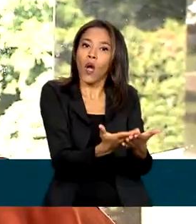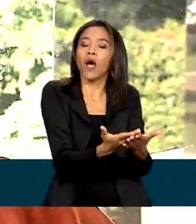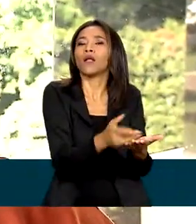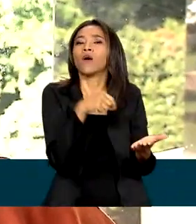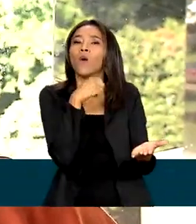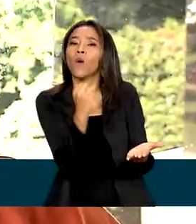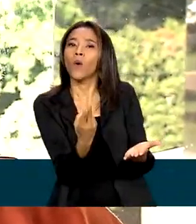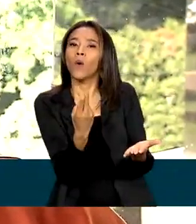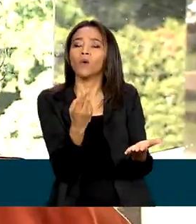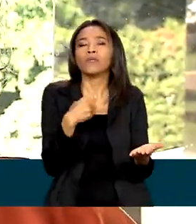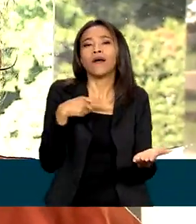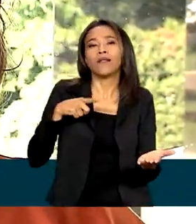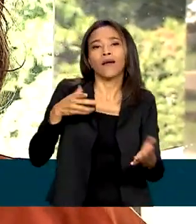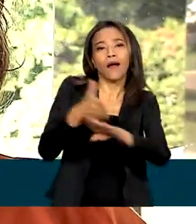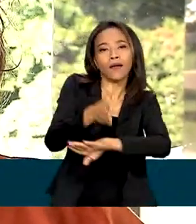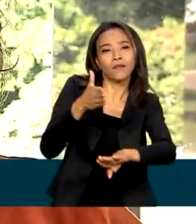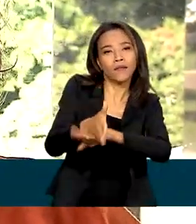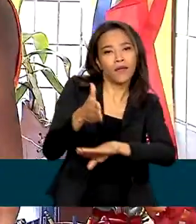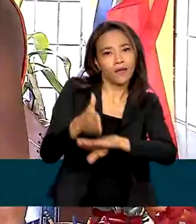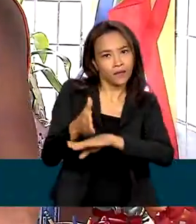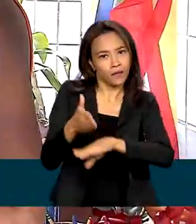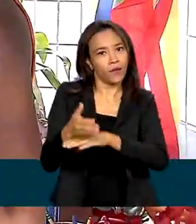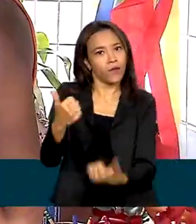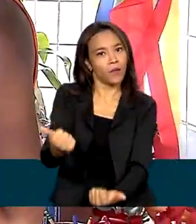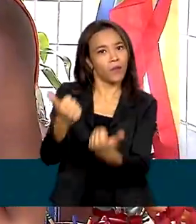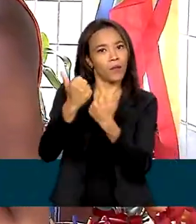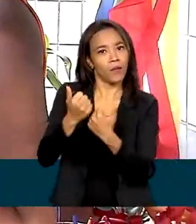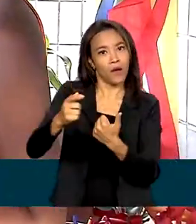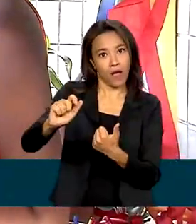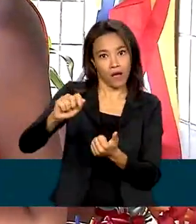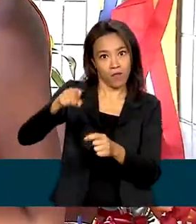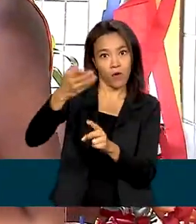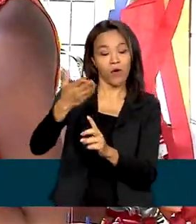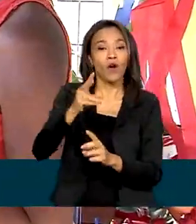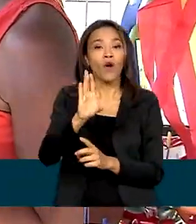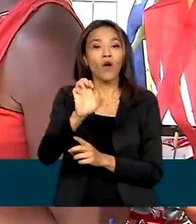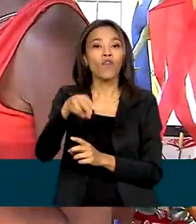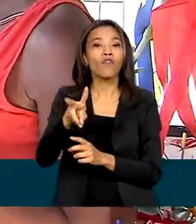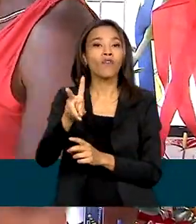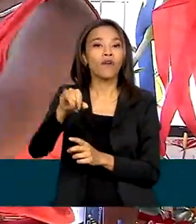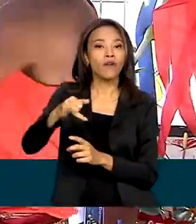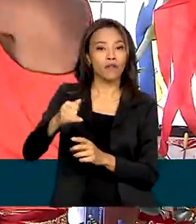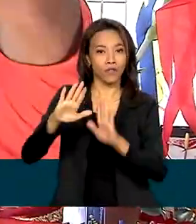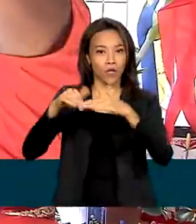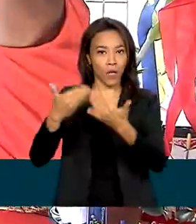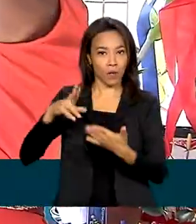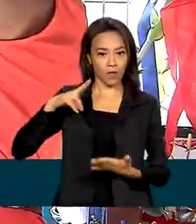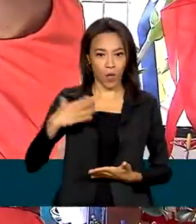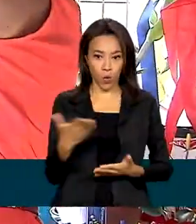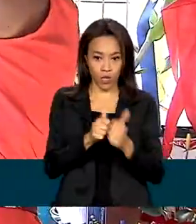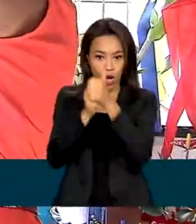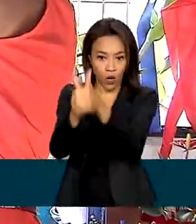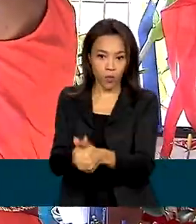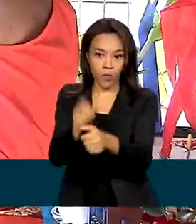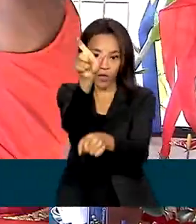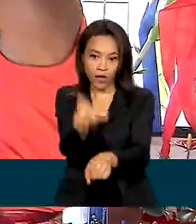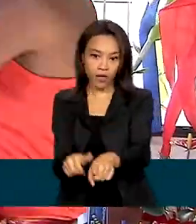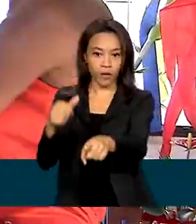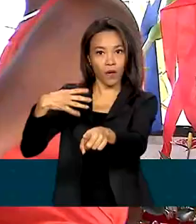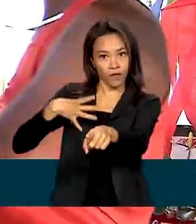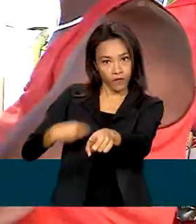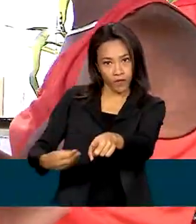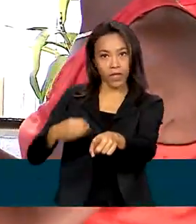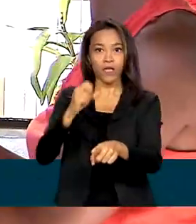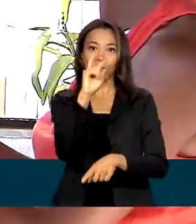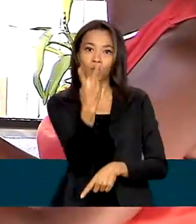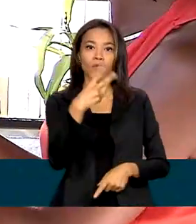acesso a convênios em escolas particulares. Hoje, acompanhando a rotina da filha Raíssa e dos dois netos,